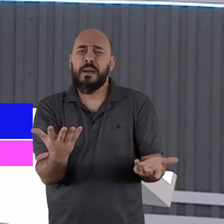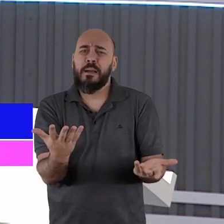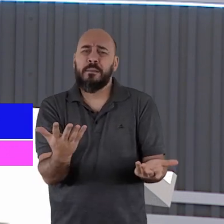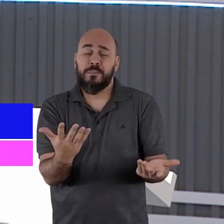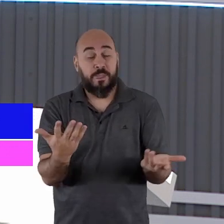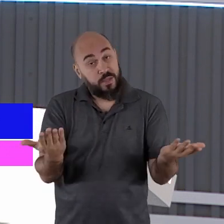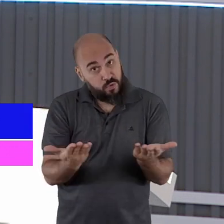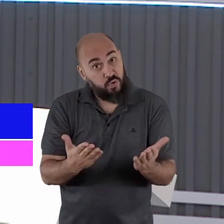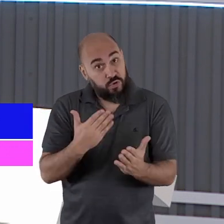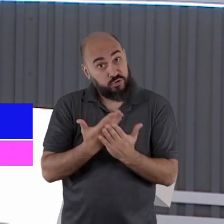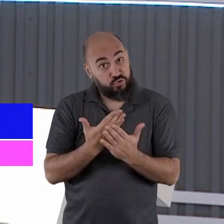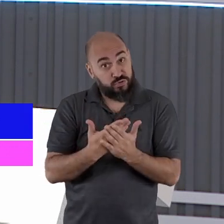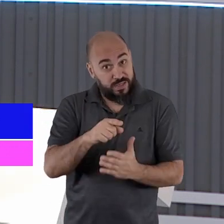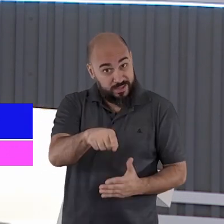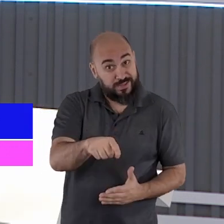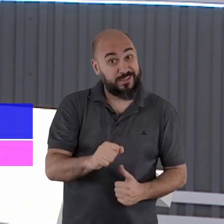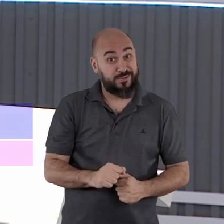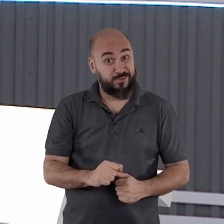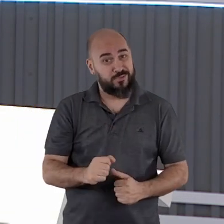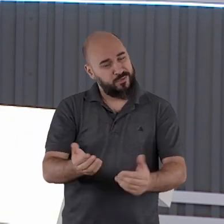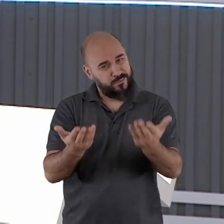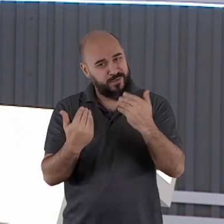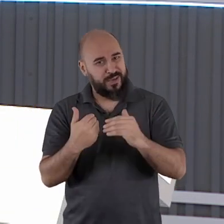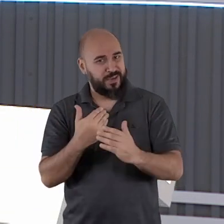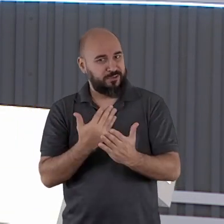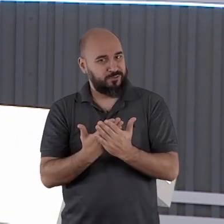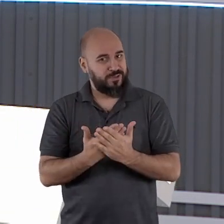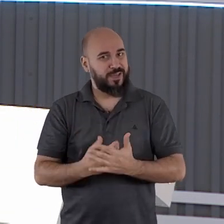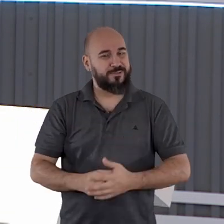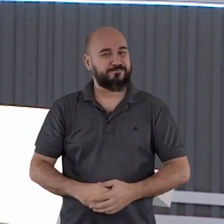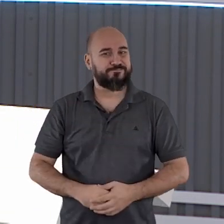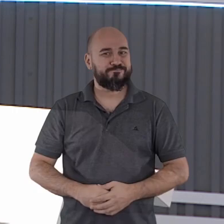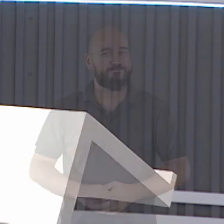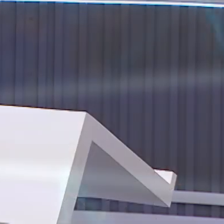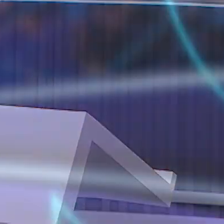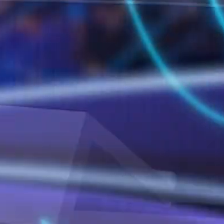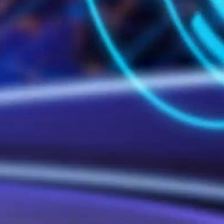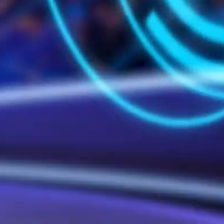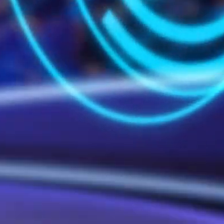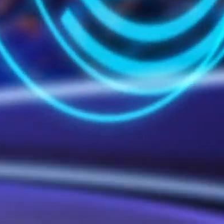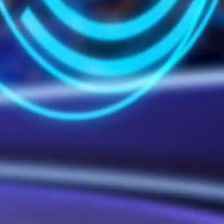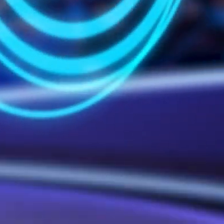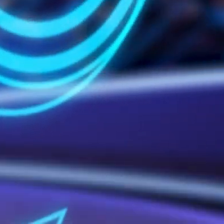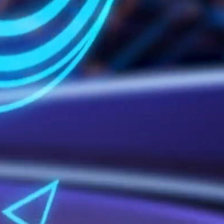Esse é o tema do programa Arena do Futuro de hoje. Fica comigo porque está só começando.